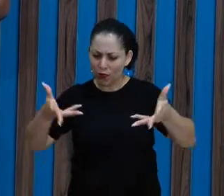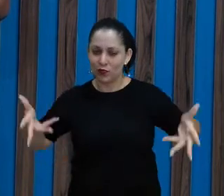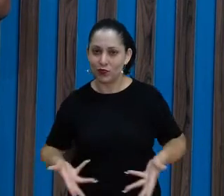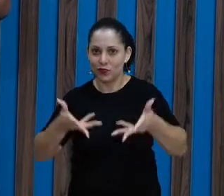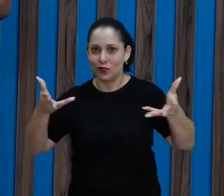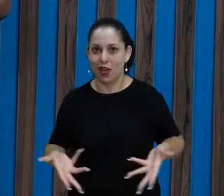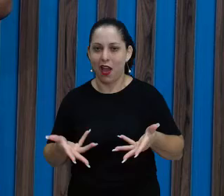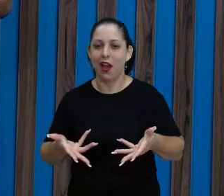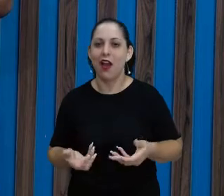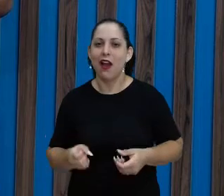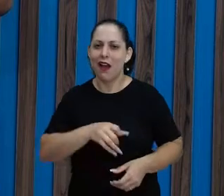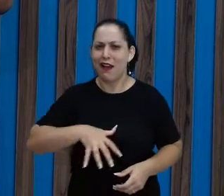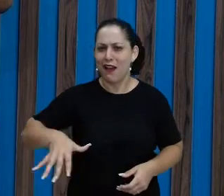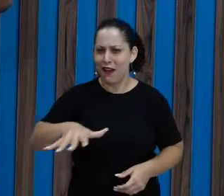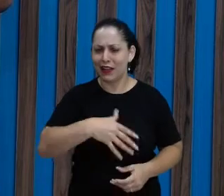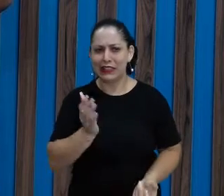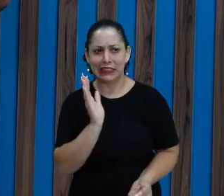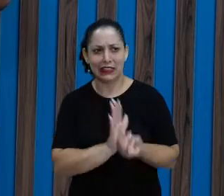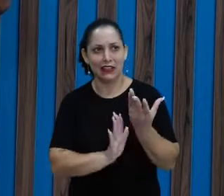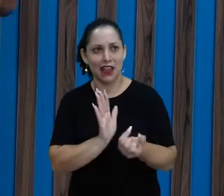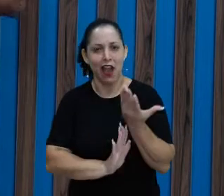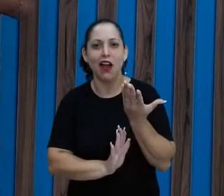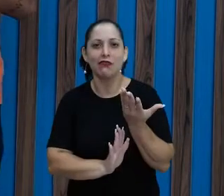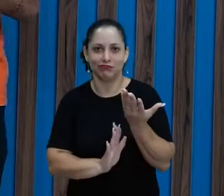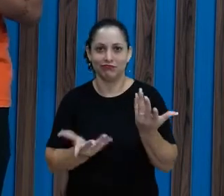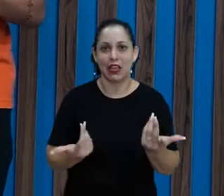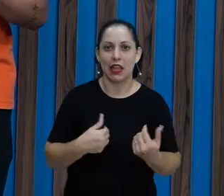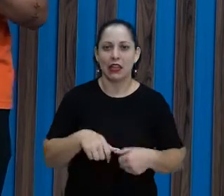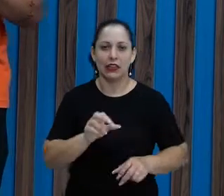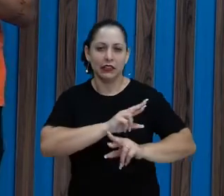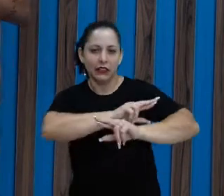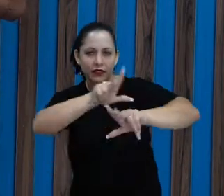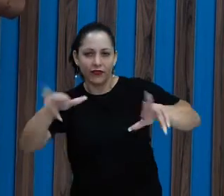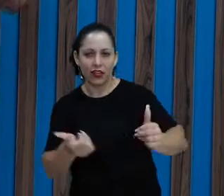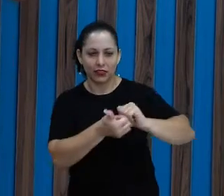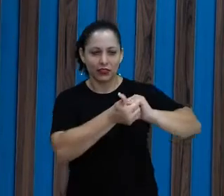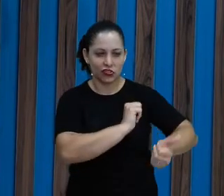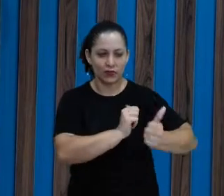manifestações desportivas de criação nacional. Então, a gente tem que